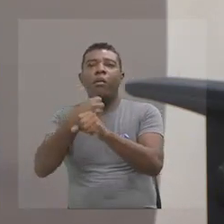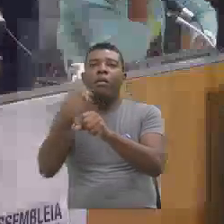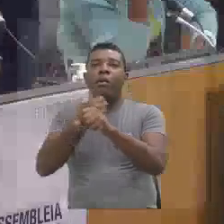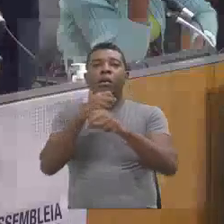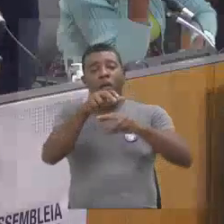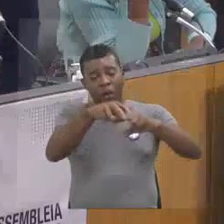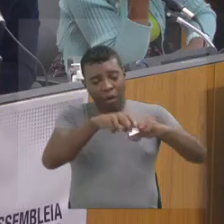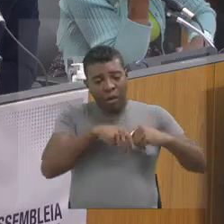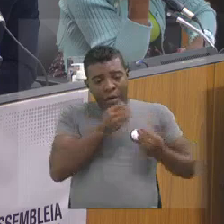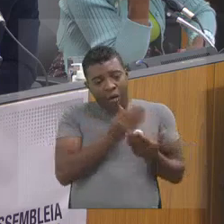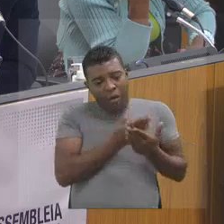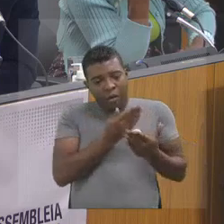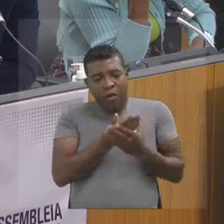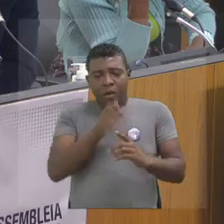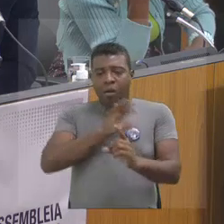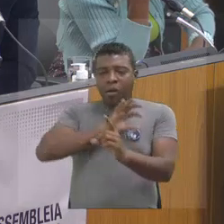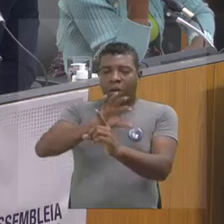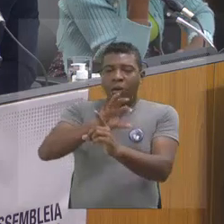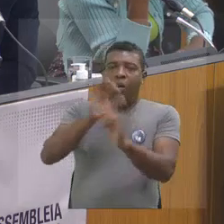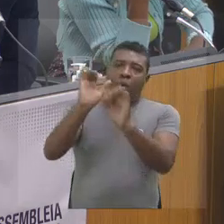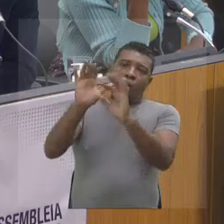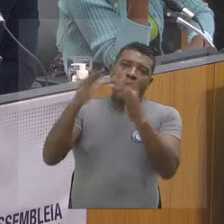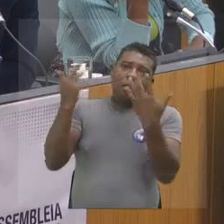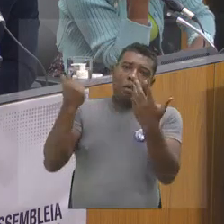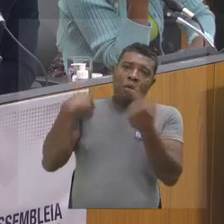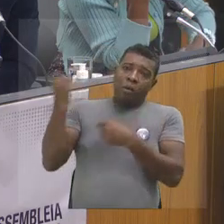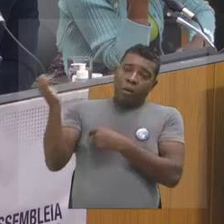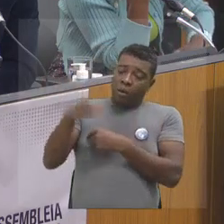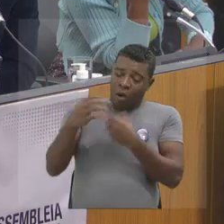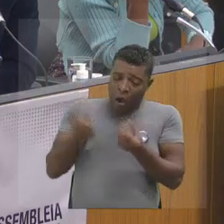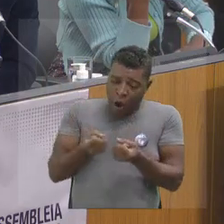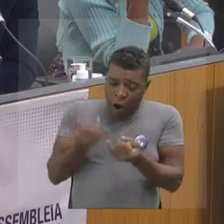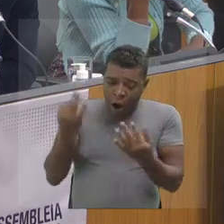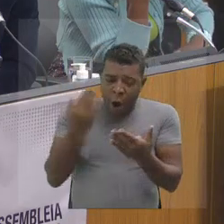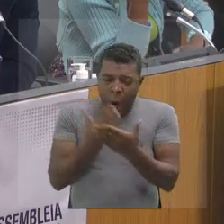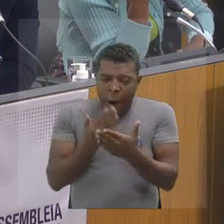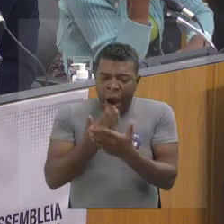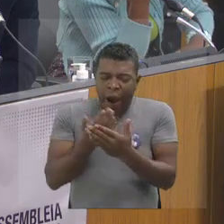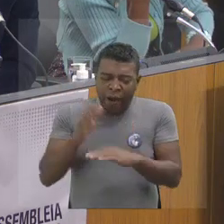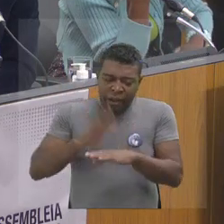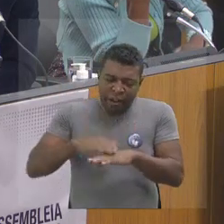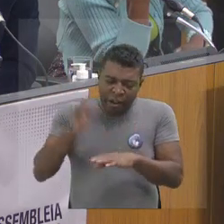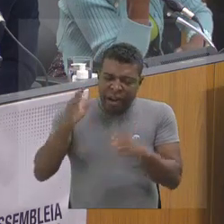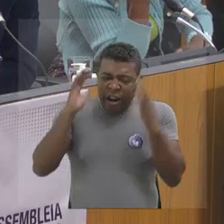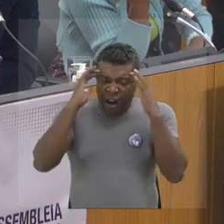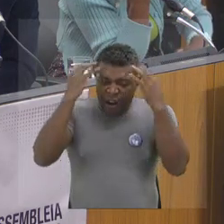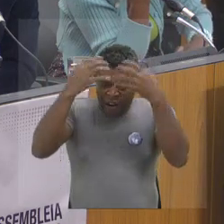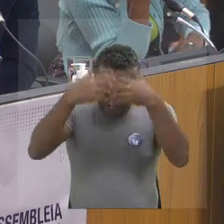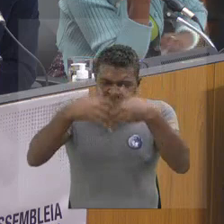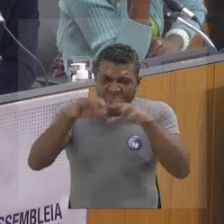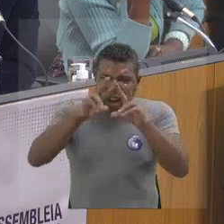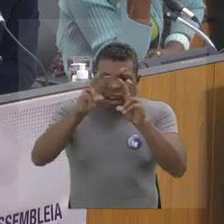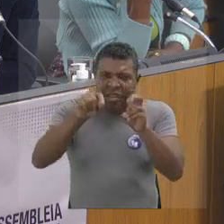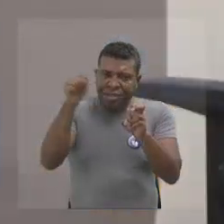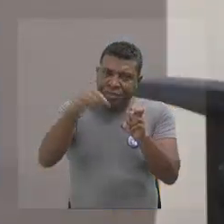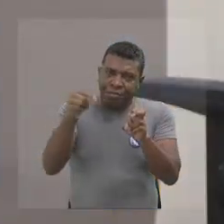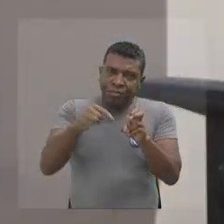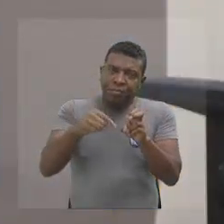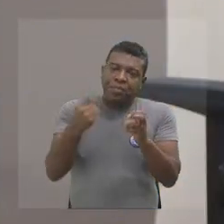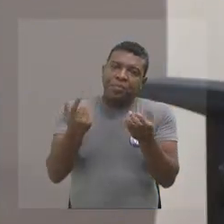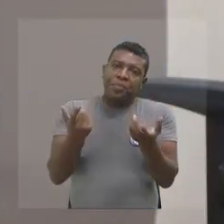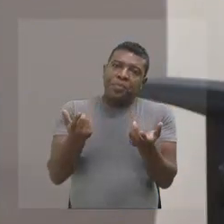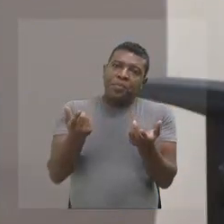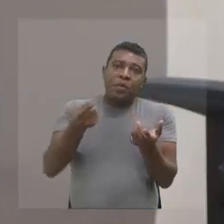ambiental trazendo aí Alguns estudos né mas Racionais em relação a Esse empreendimento Nós não fomos